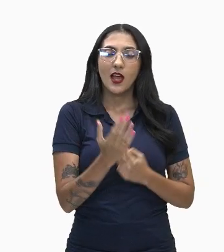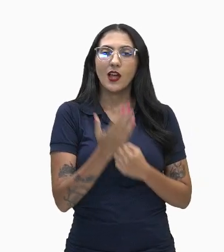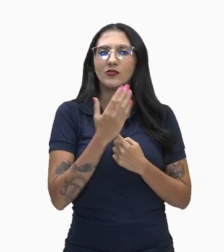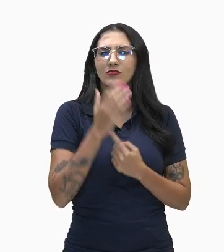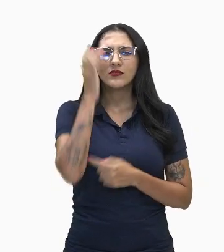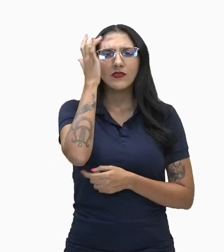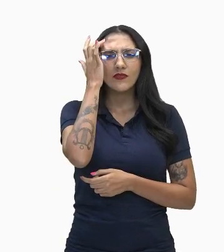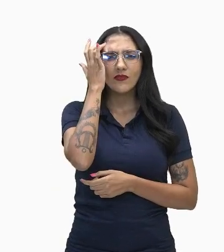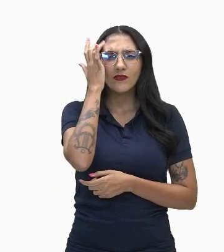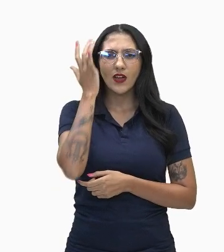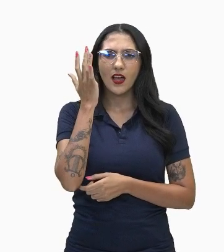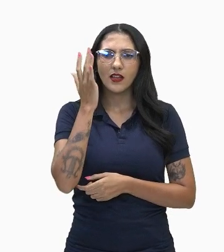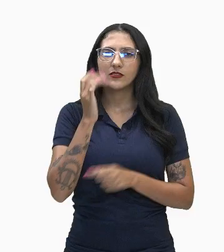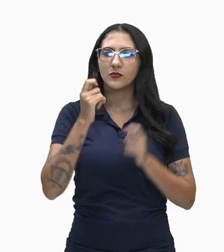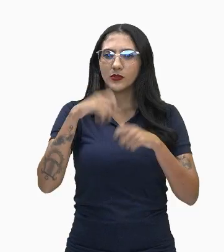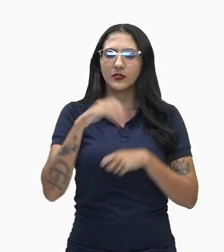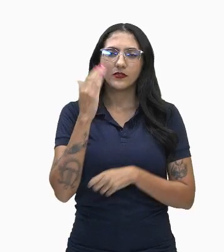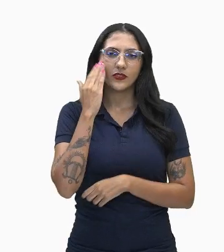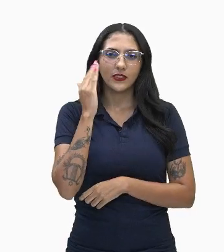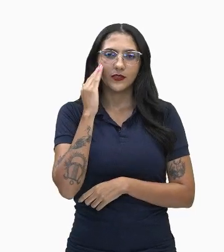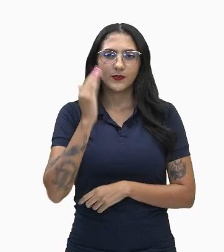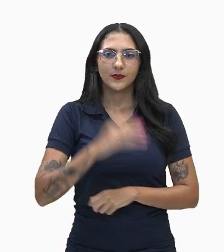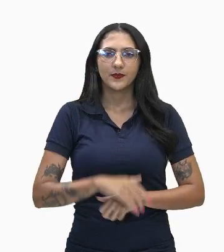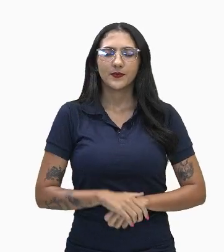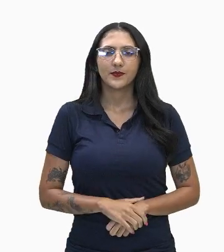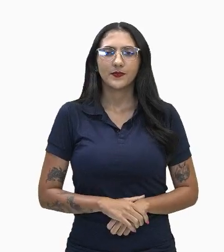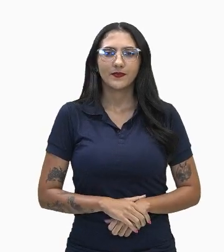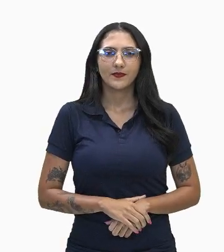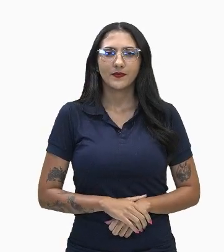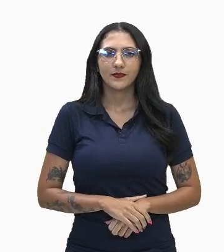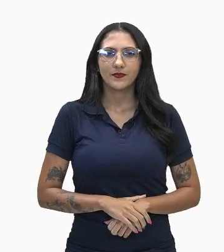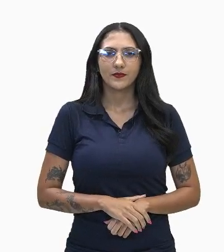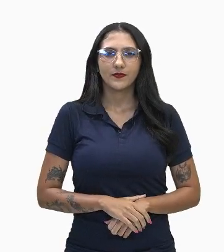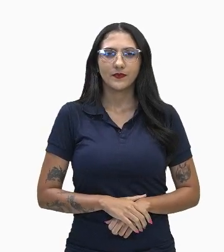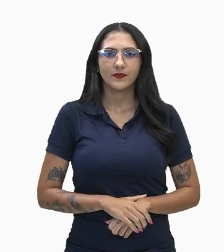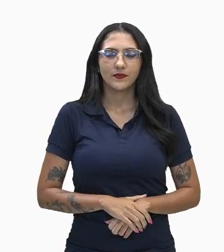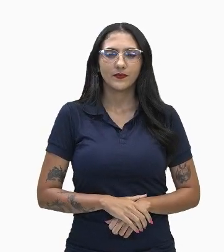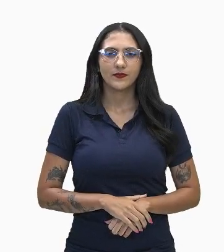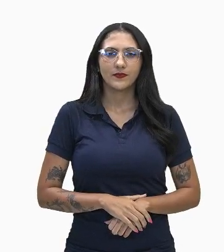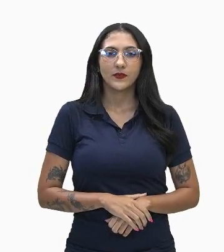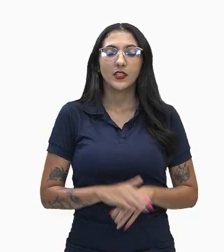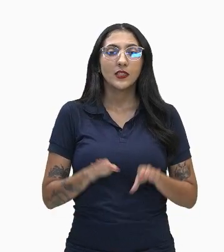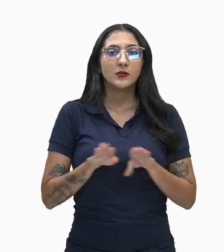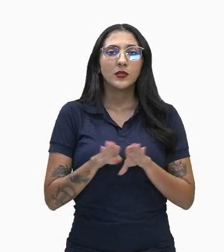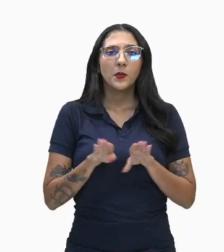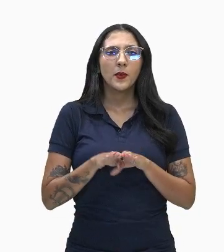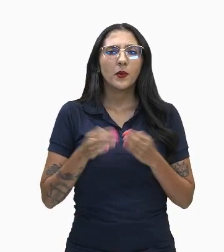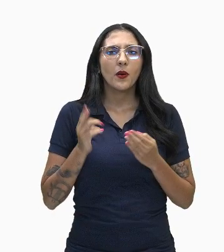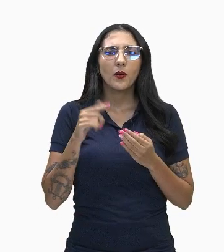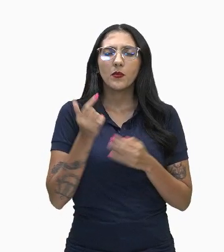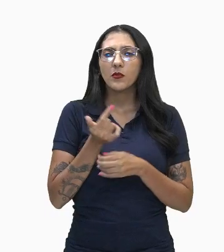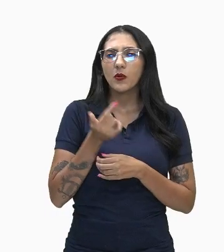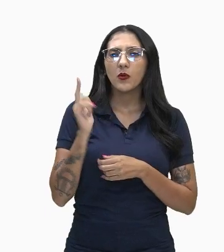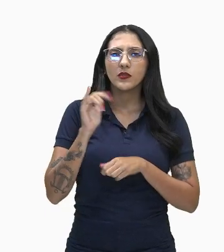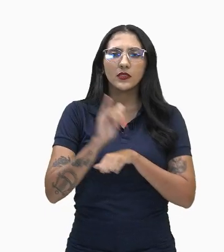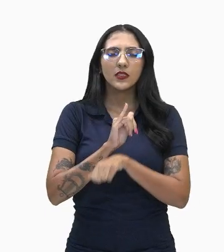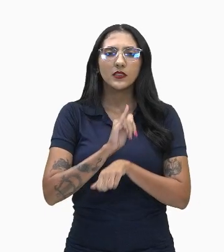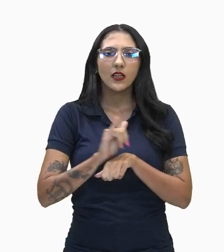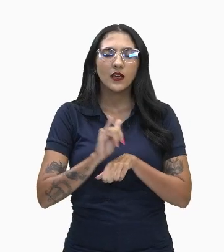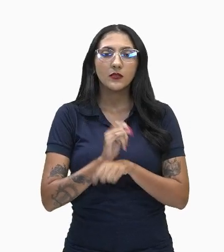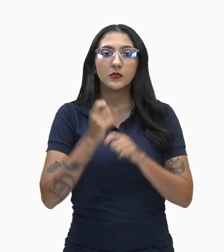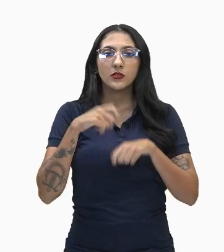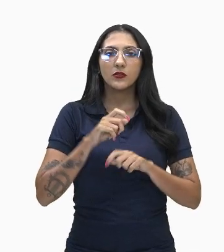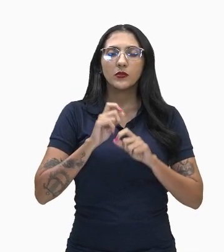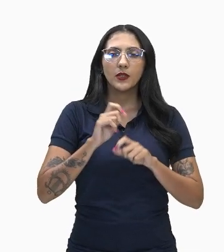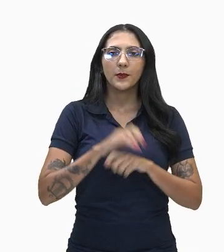ali a compreender. E também, o que eu poderia utilizar para compreender melhor um texto, fazer uma